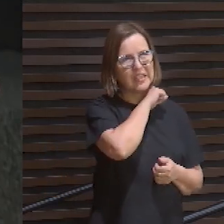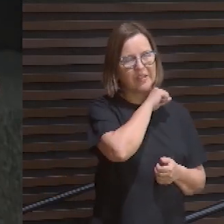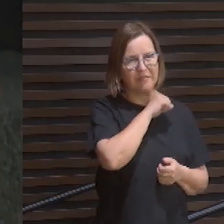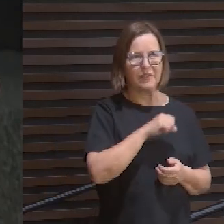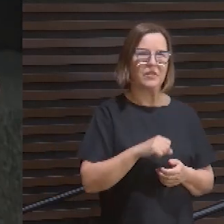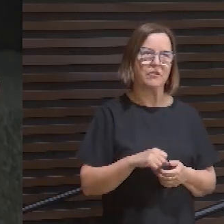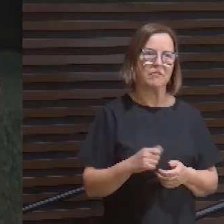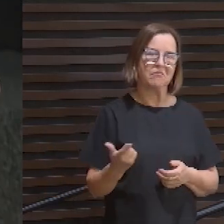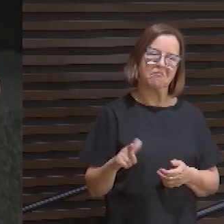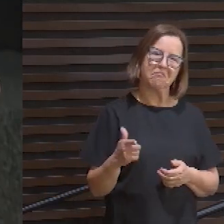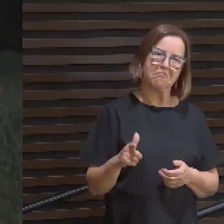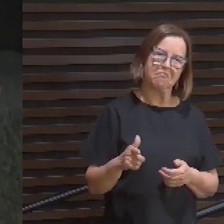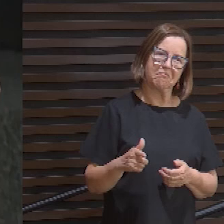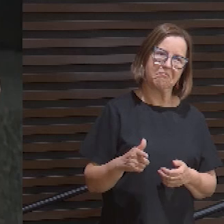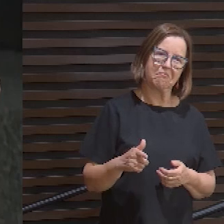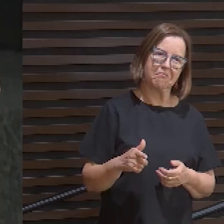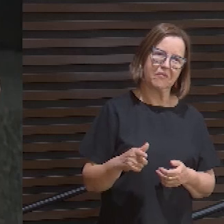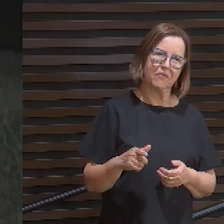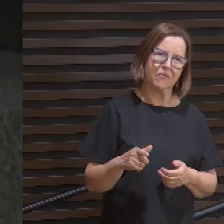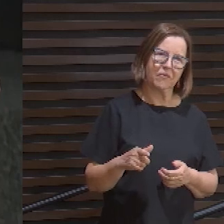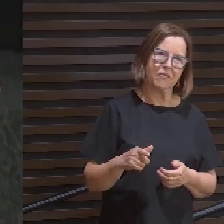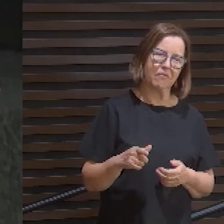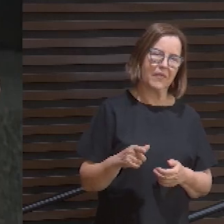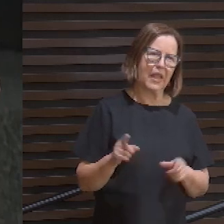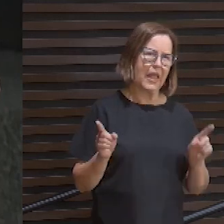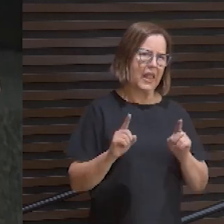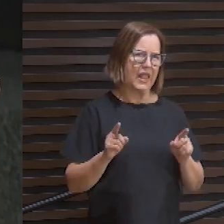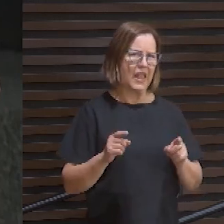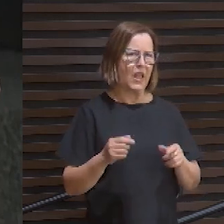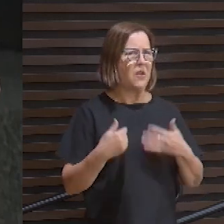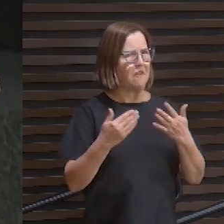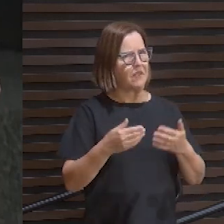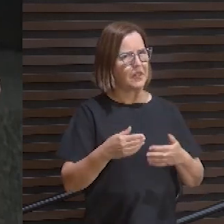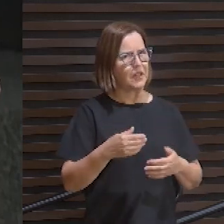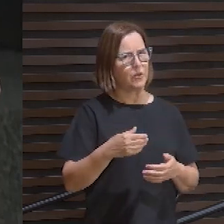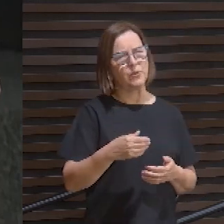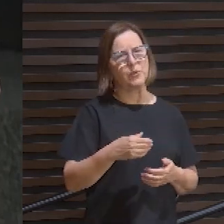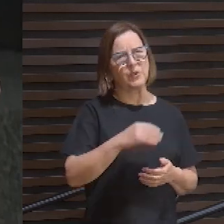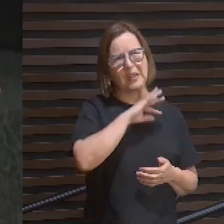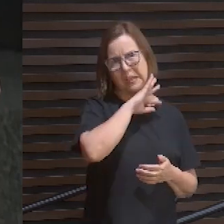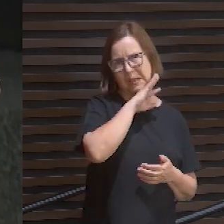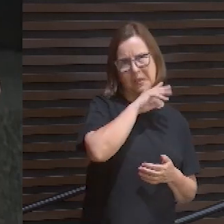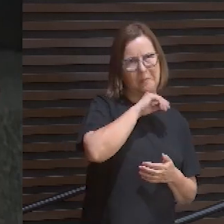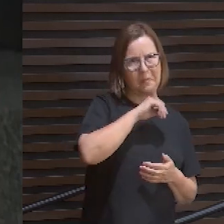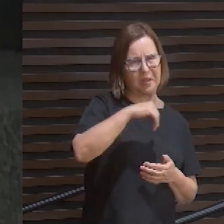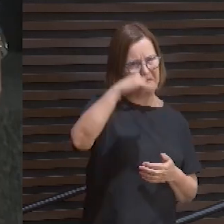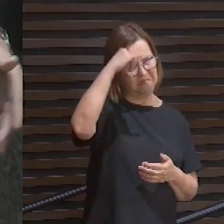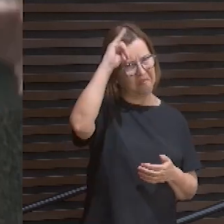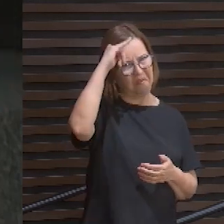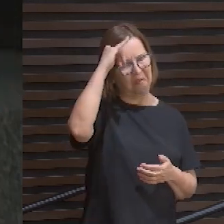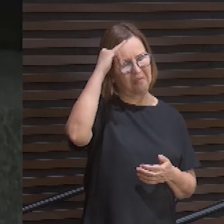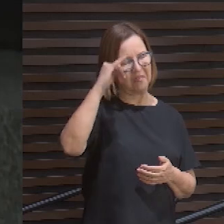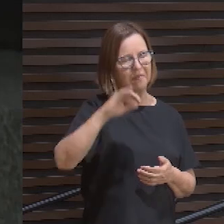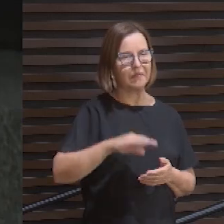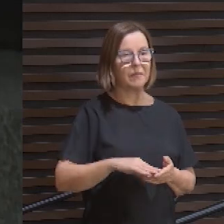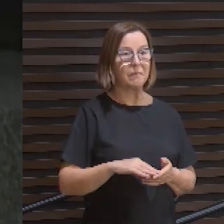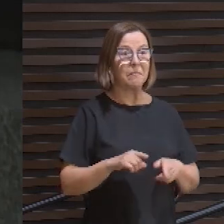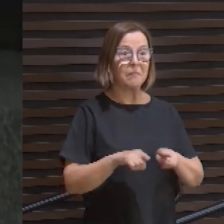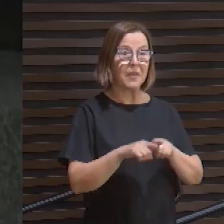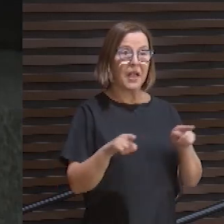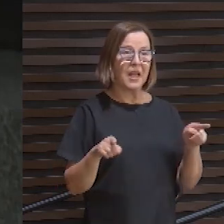Podemos não oferecer animais. Já não oferecemos mais animais. Mas por